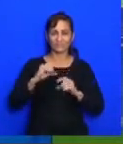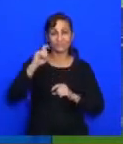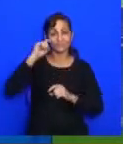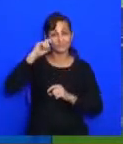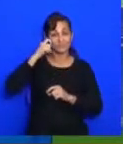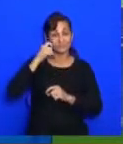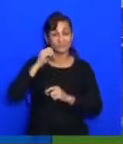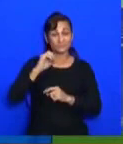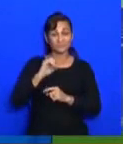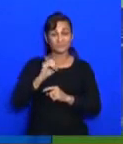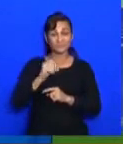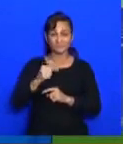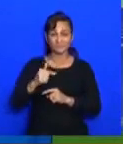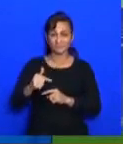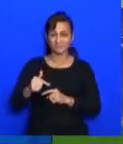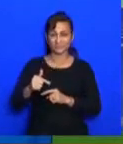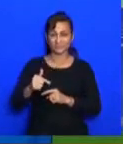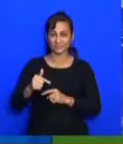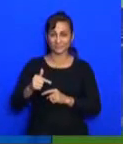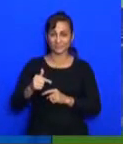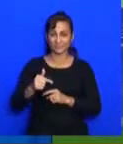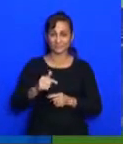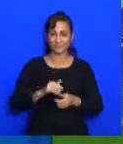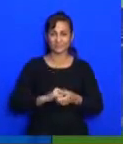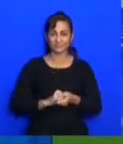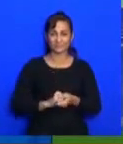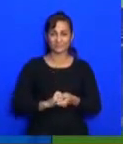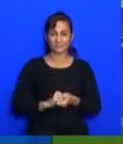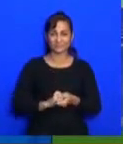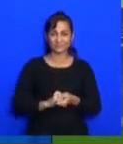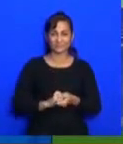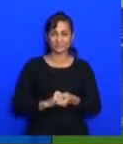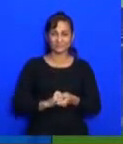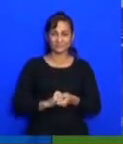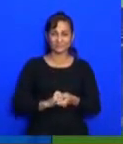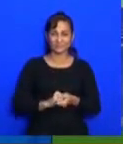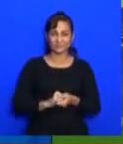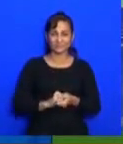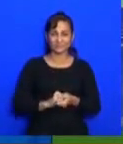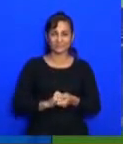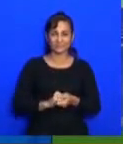Bola preta, número 07. Preta, 07.